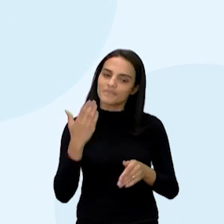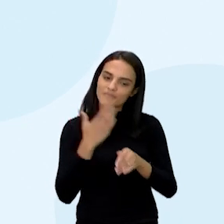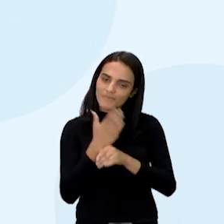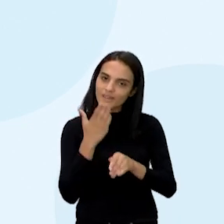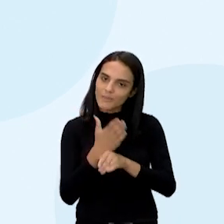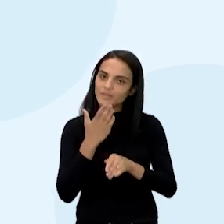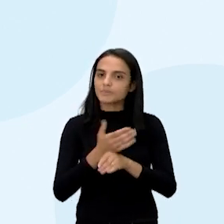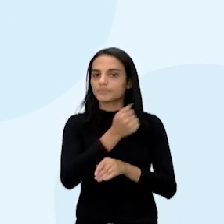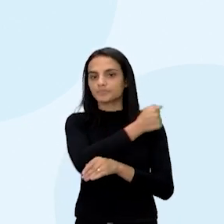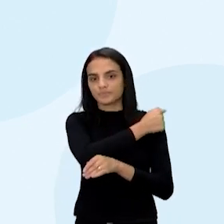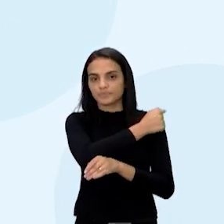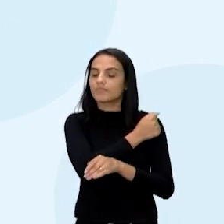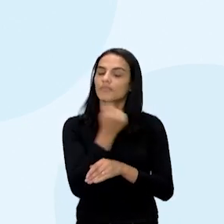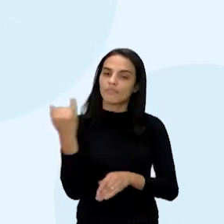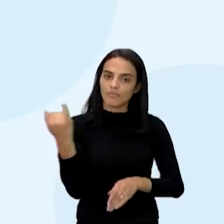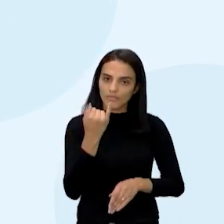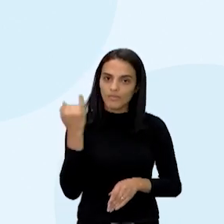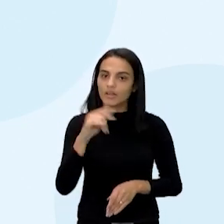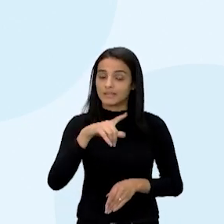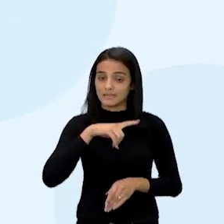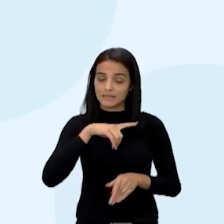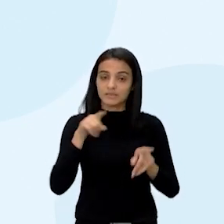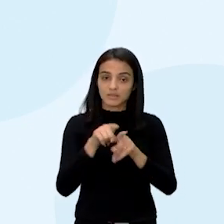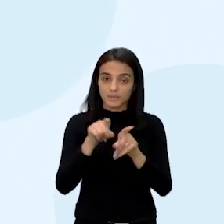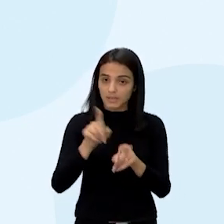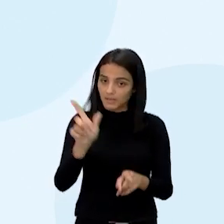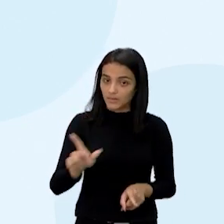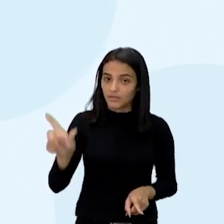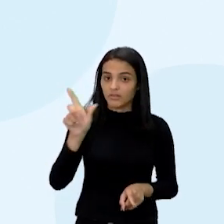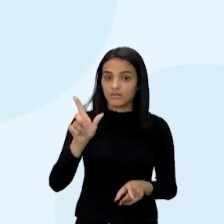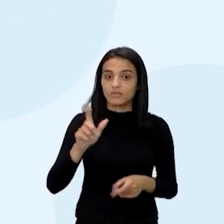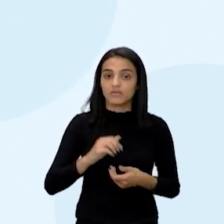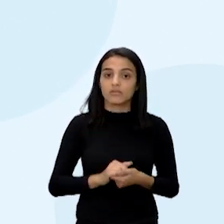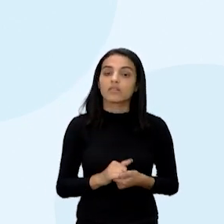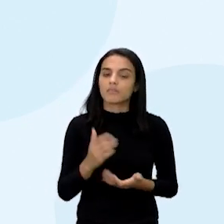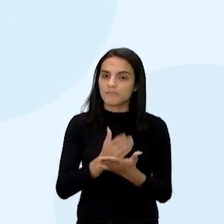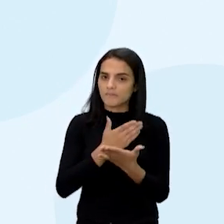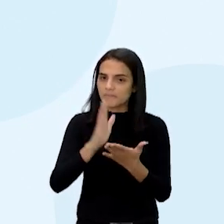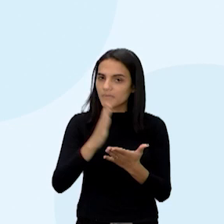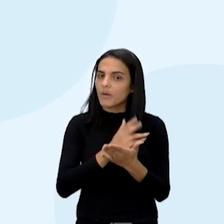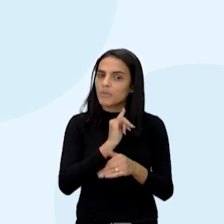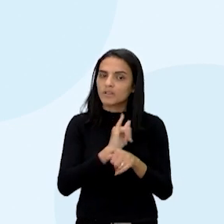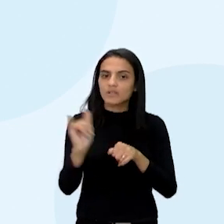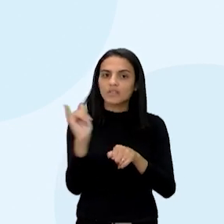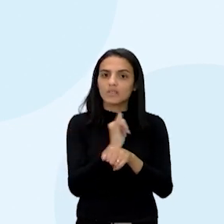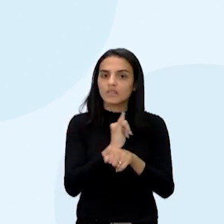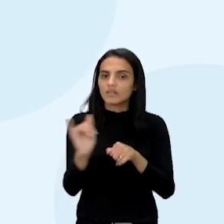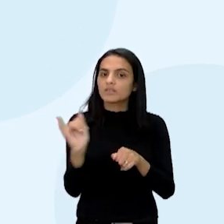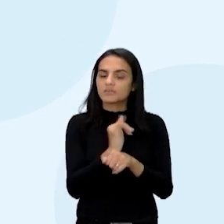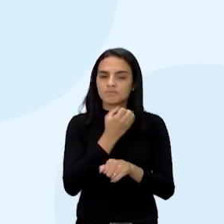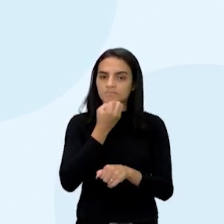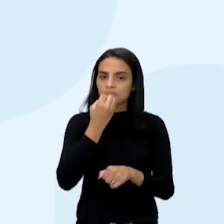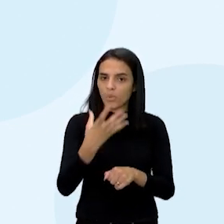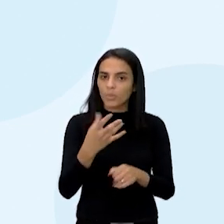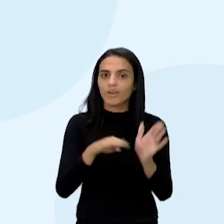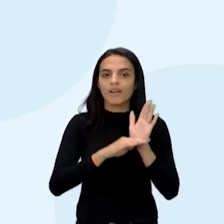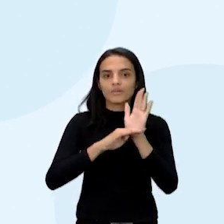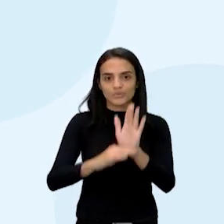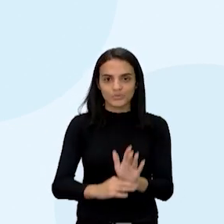do estudante. Então, a gente tem também na literatura alguns instrumentos de autorrelato. Então, o